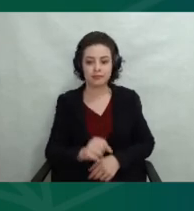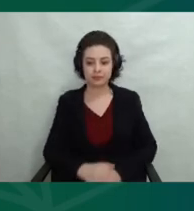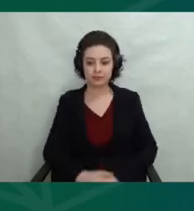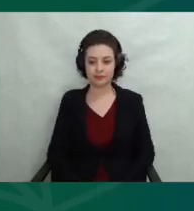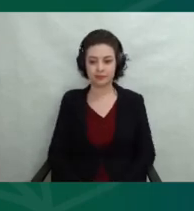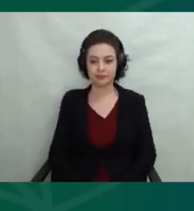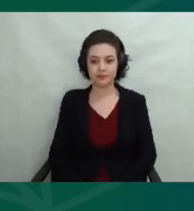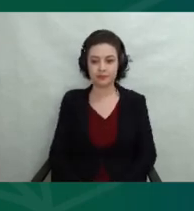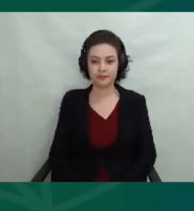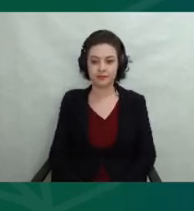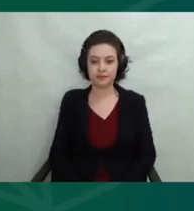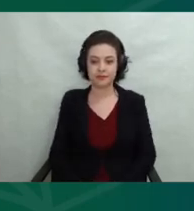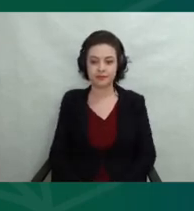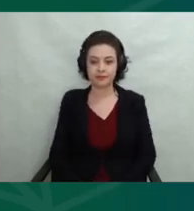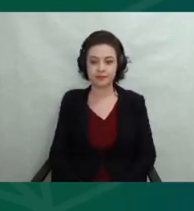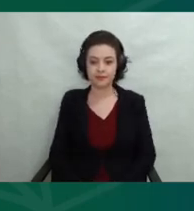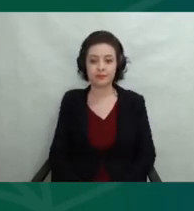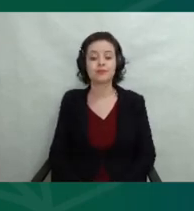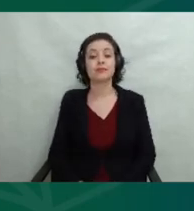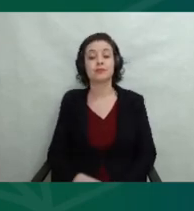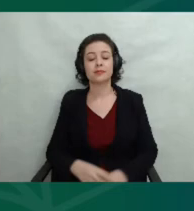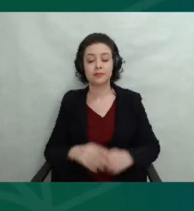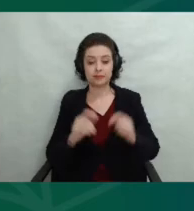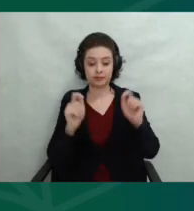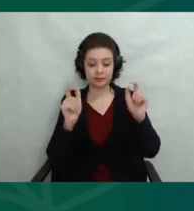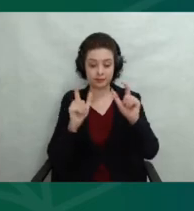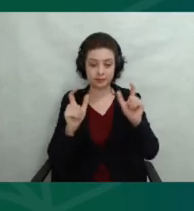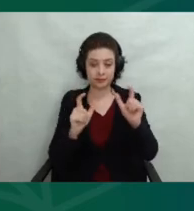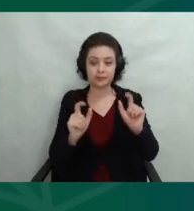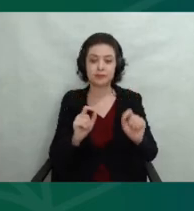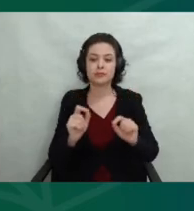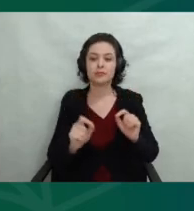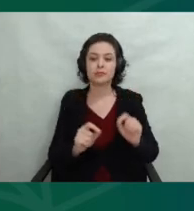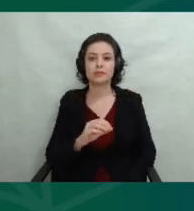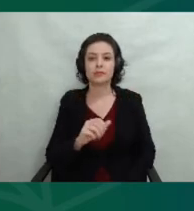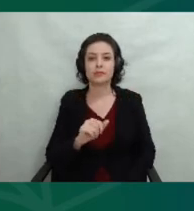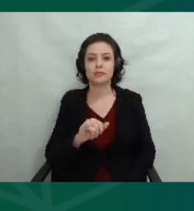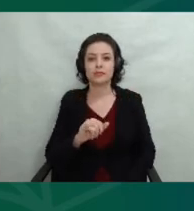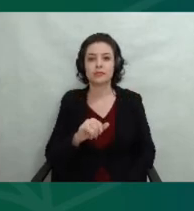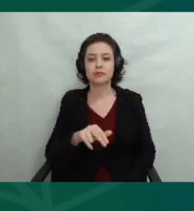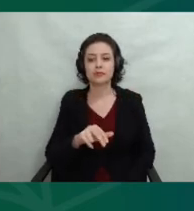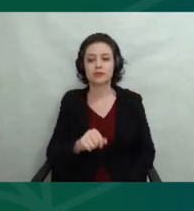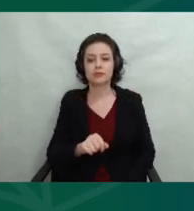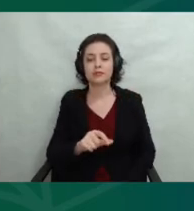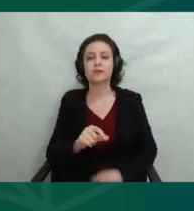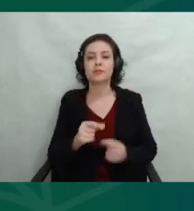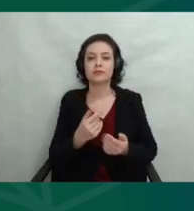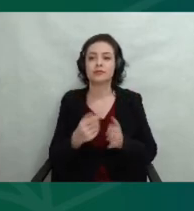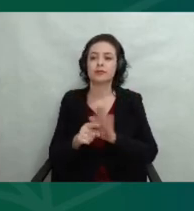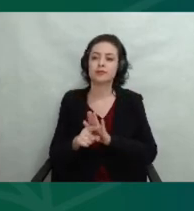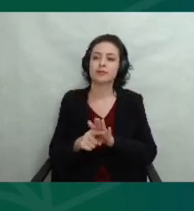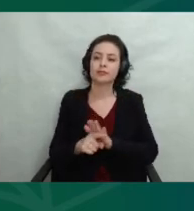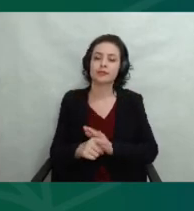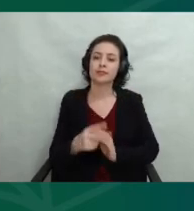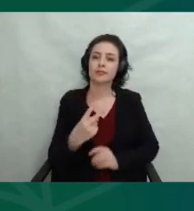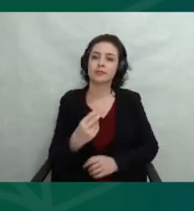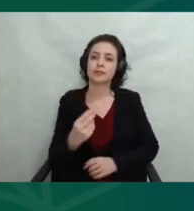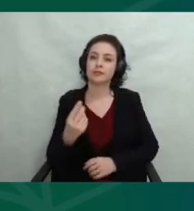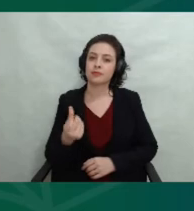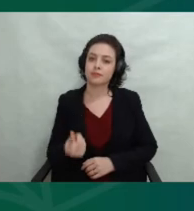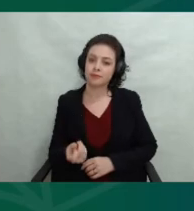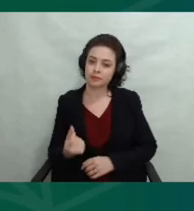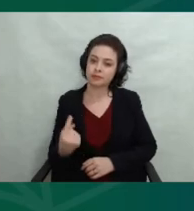Mas é claro que a molécula que nos chamou mais atenção foi a cocaína. E como o estudo de 2016 havia sido feito no